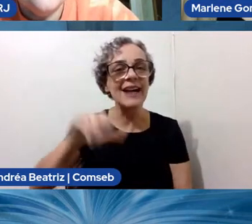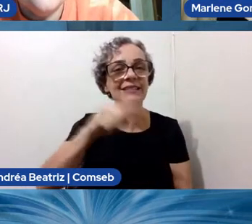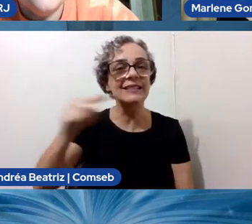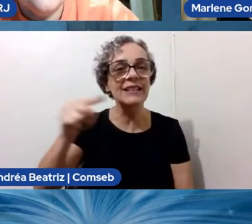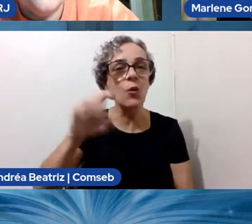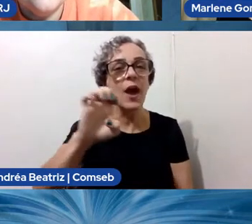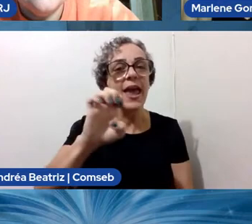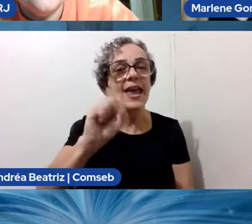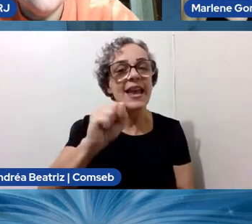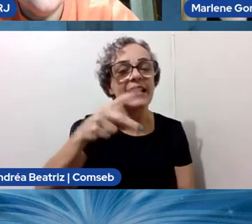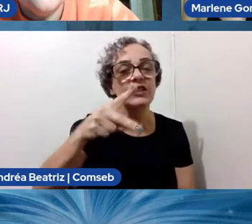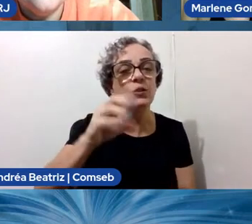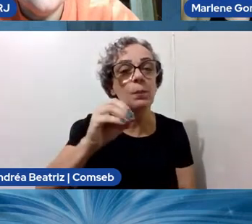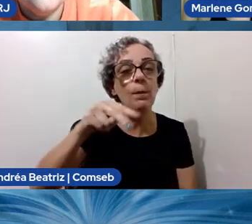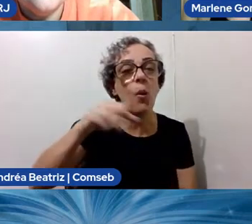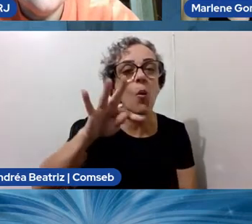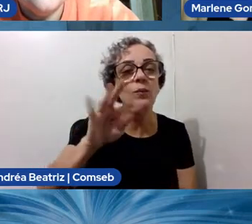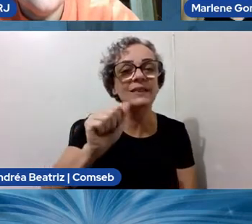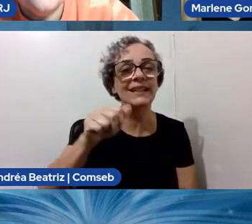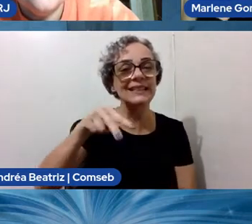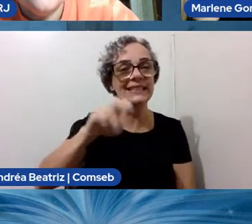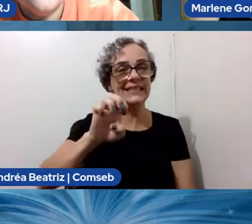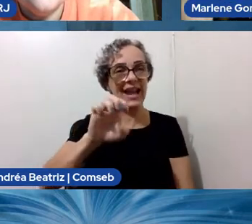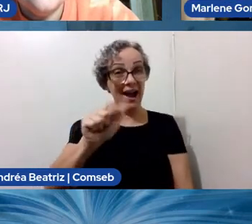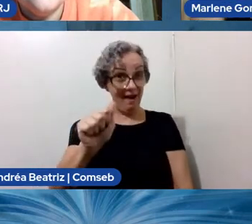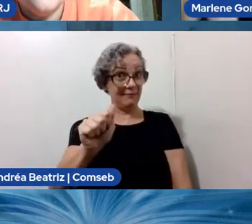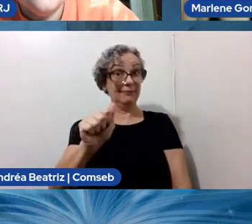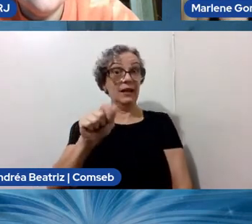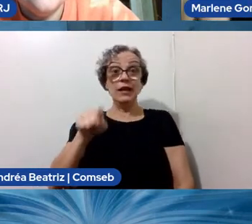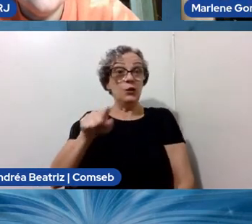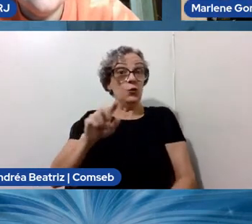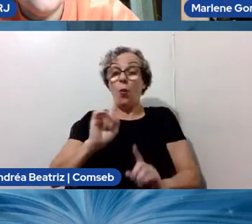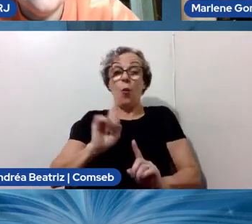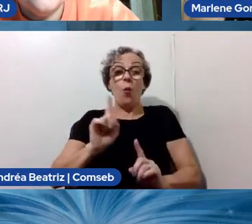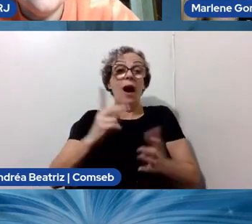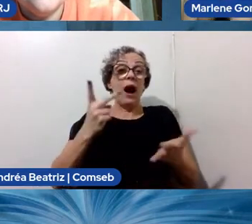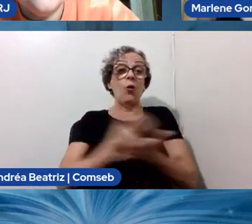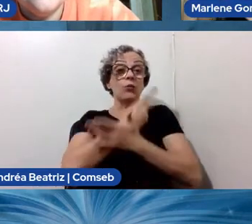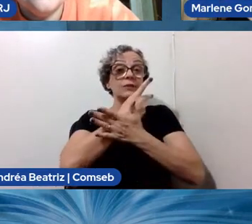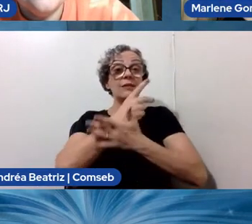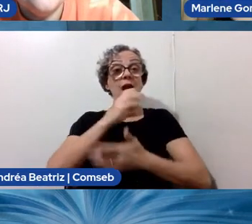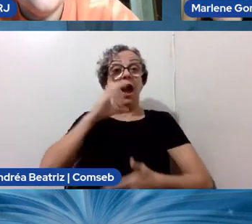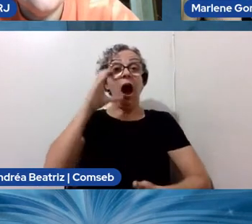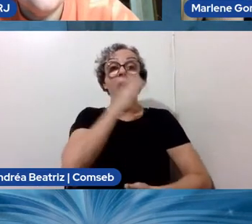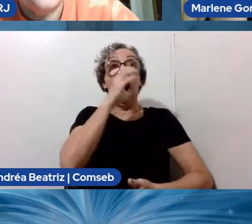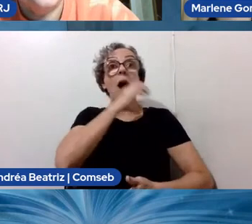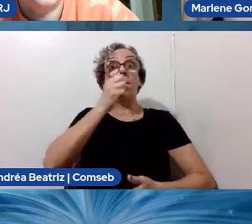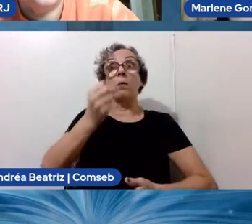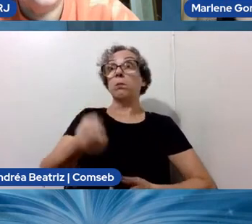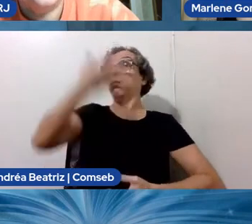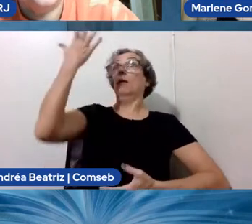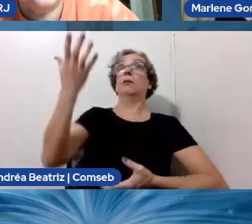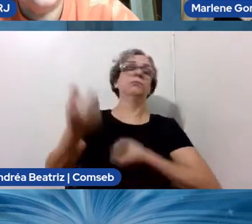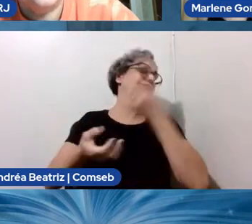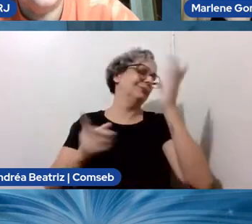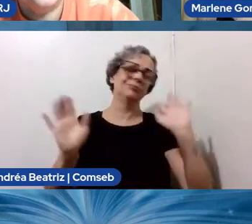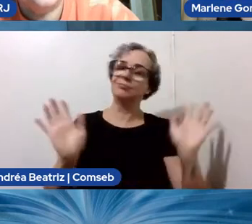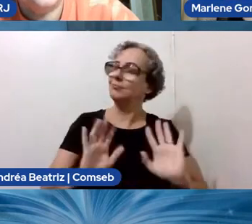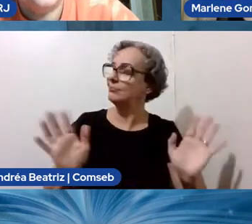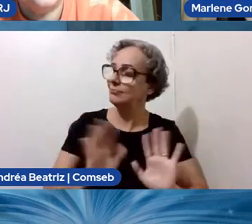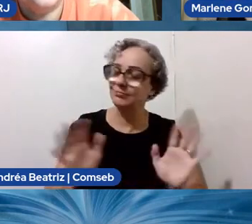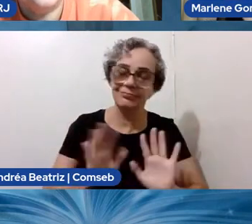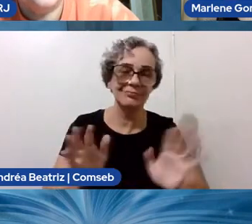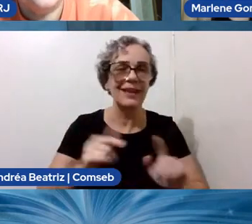é complexa, não é um passo de mágica, não é um boneco de barro que de repente se transforma, ou um boneco de madeira, né? Eu lembrei